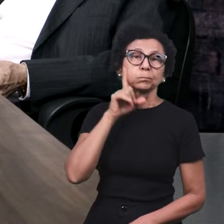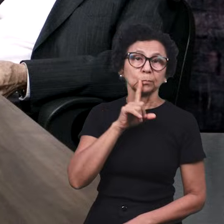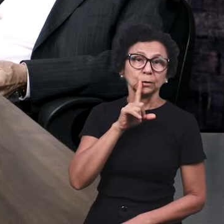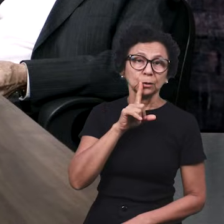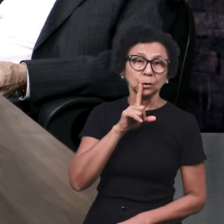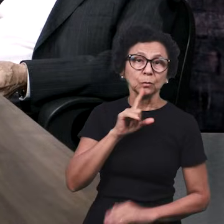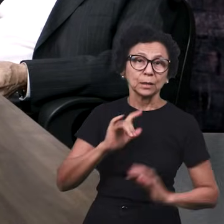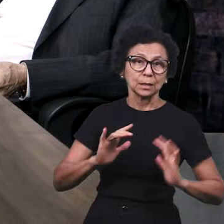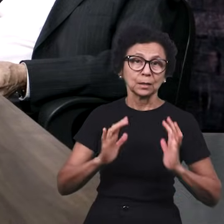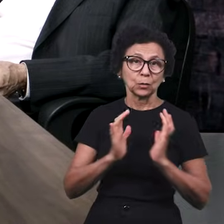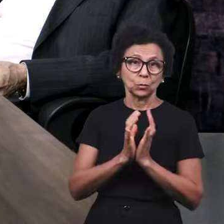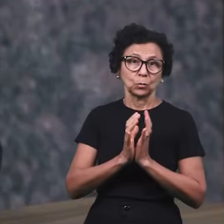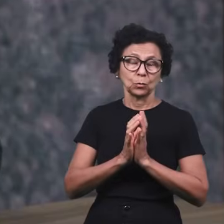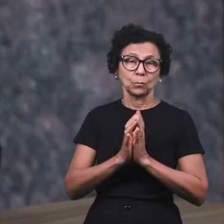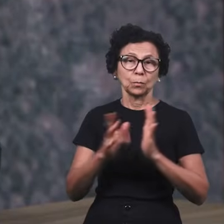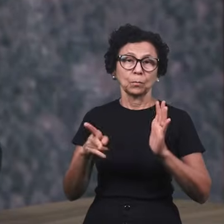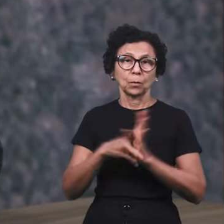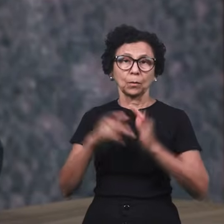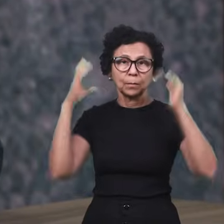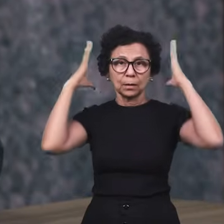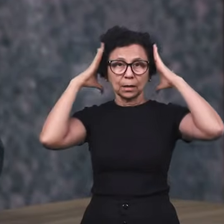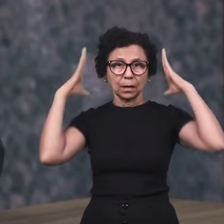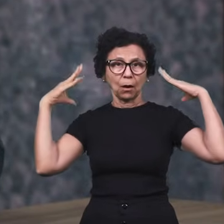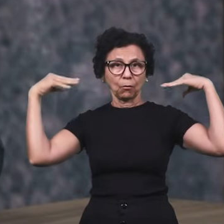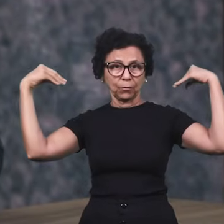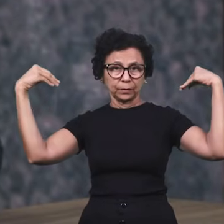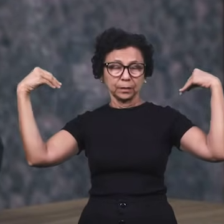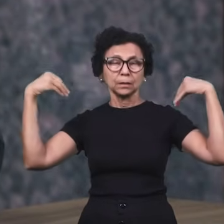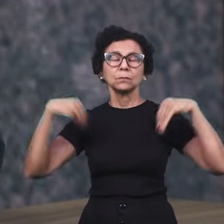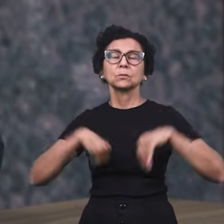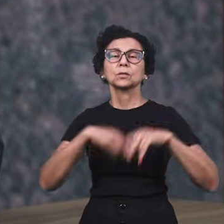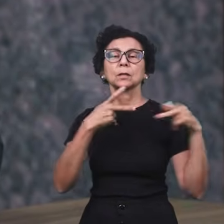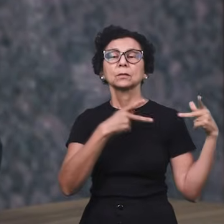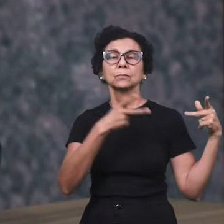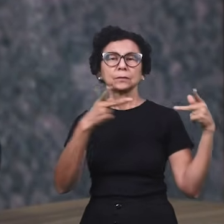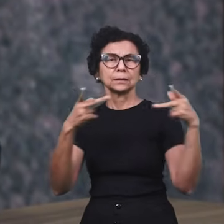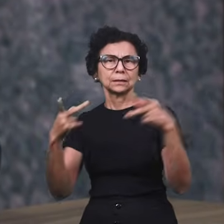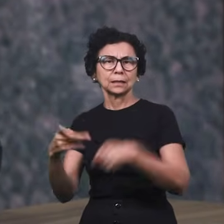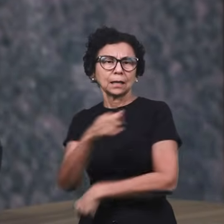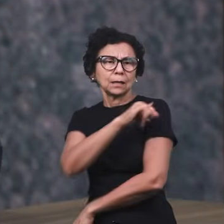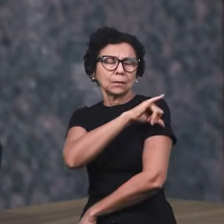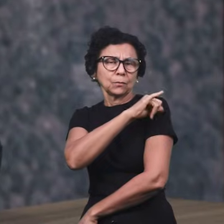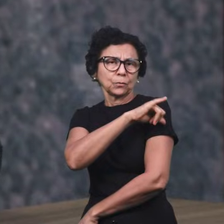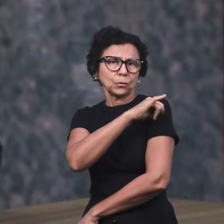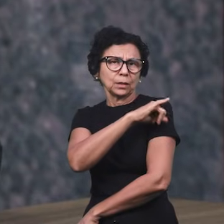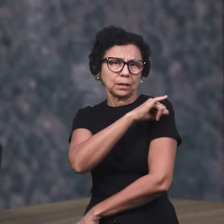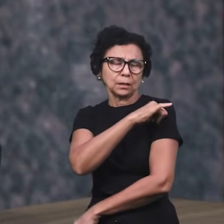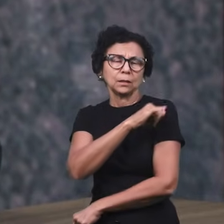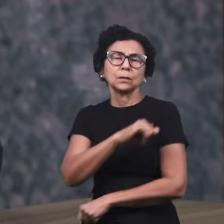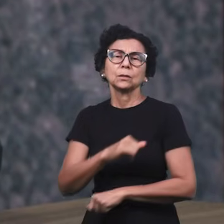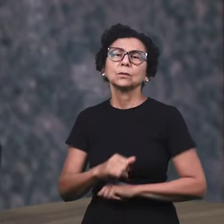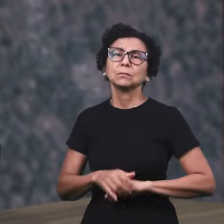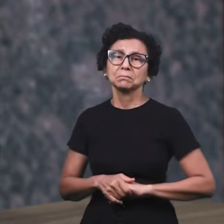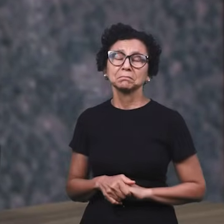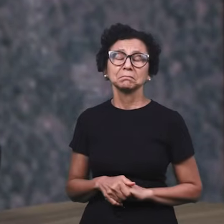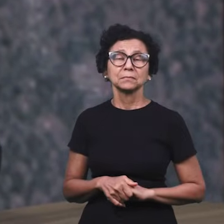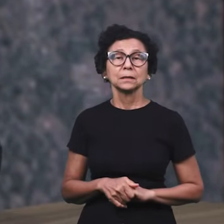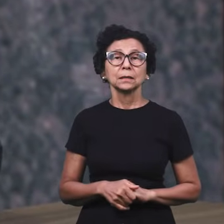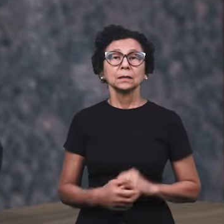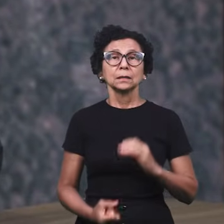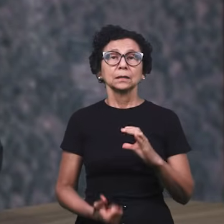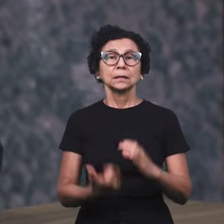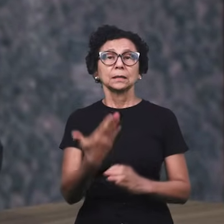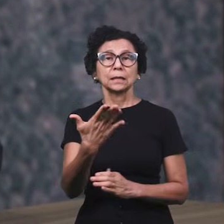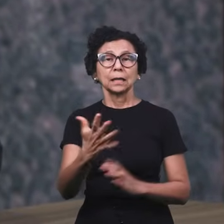Rio de Janeiro, quando um grupo de franceses ocupou uma área do que é hoje a Baía da Guanabara, do que é hoje a cidade do Rio de Janeiro,